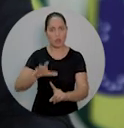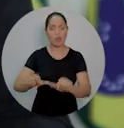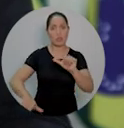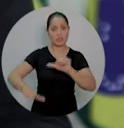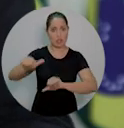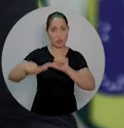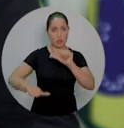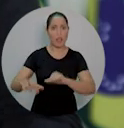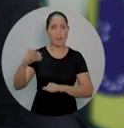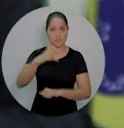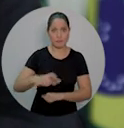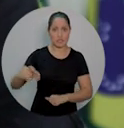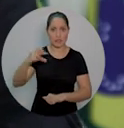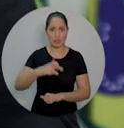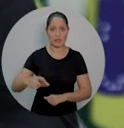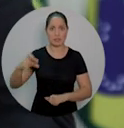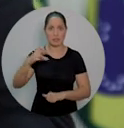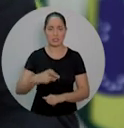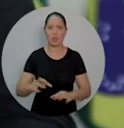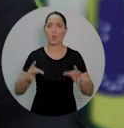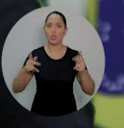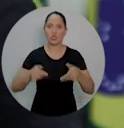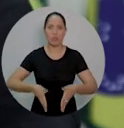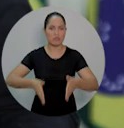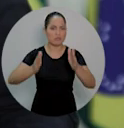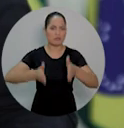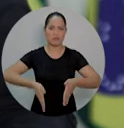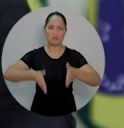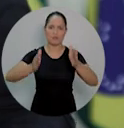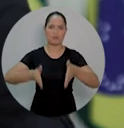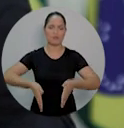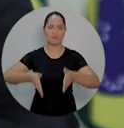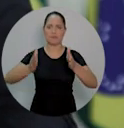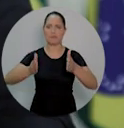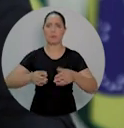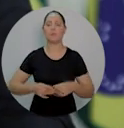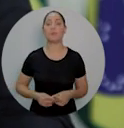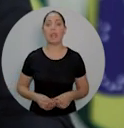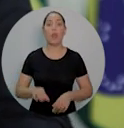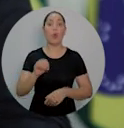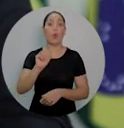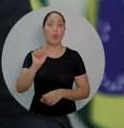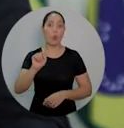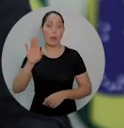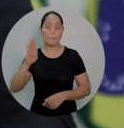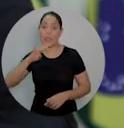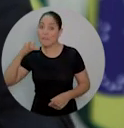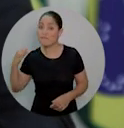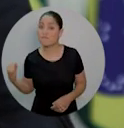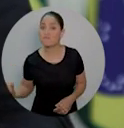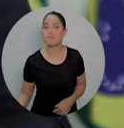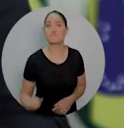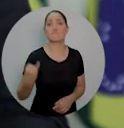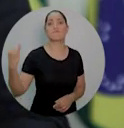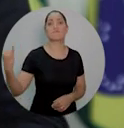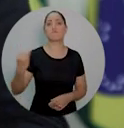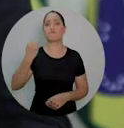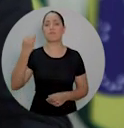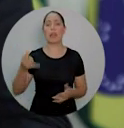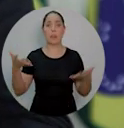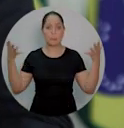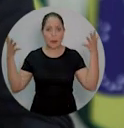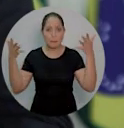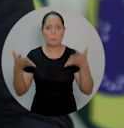da fiscalização com o uso do etilômetro em todas as blitzes. A Ordem dos Advogados do Brasil é de fundamental importância